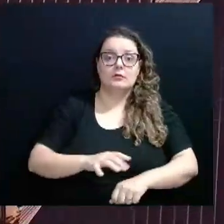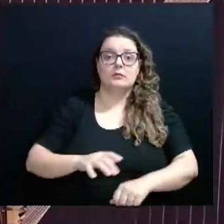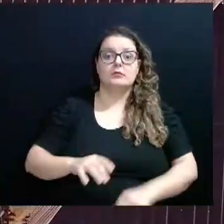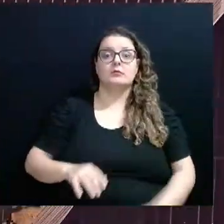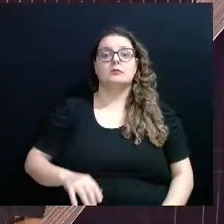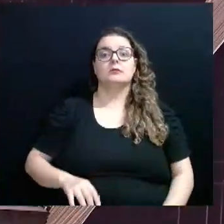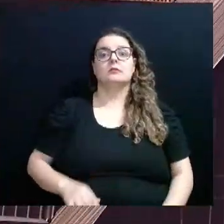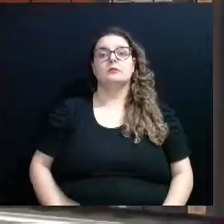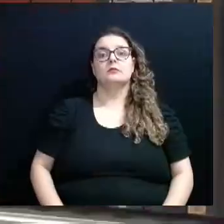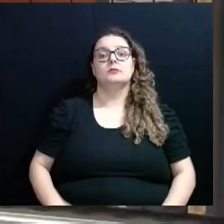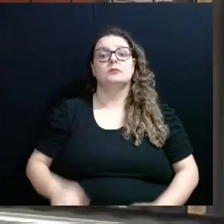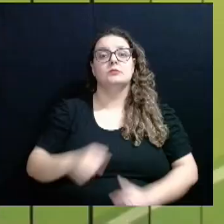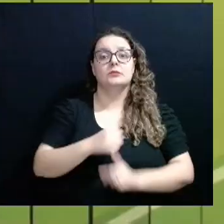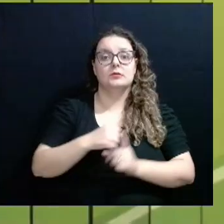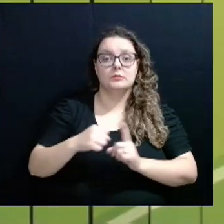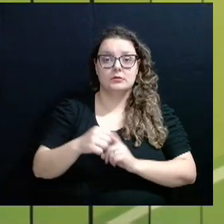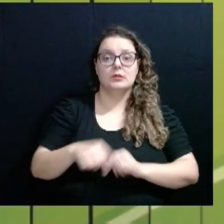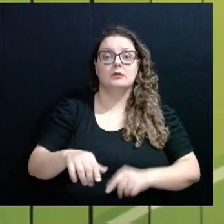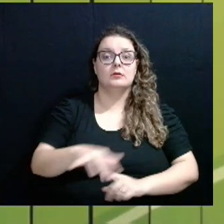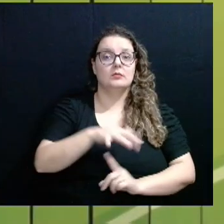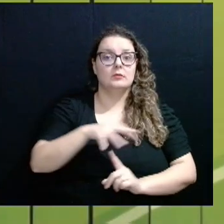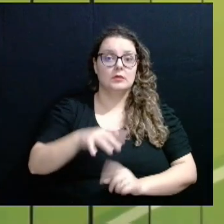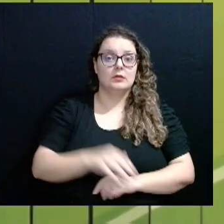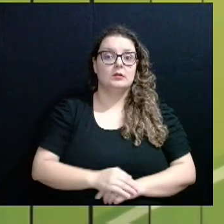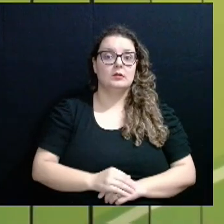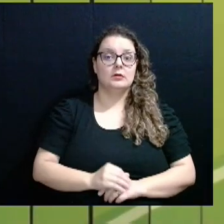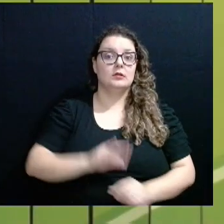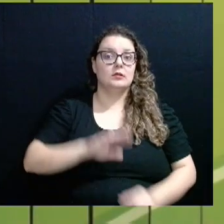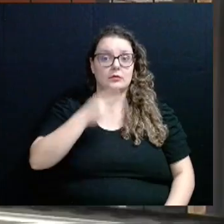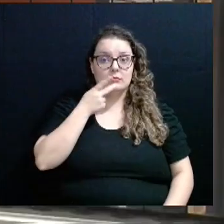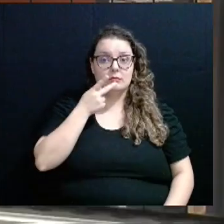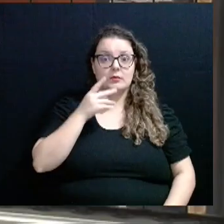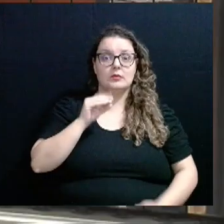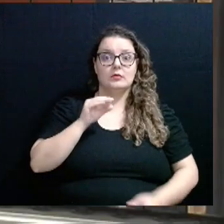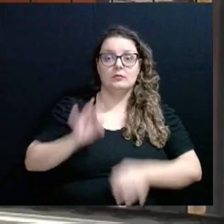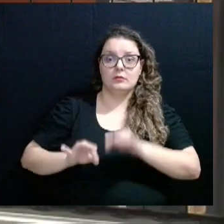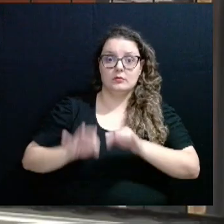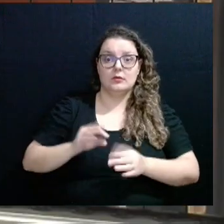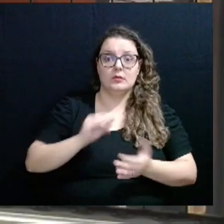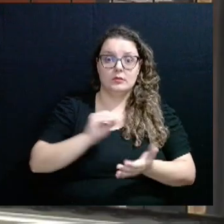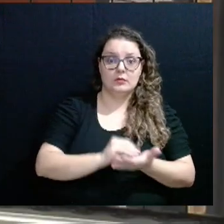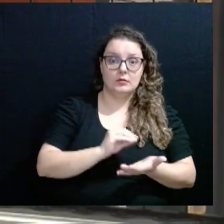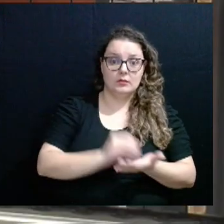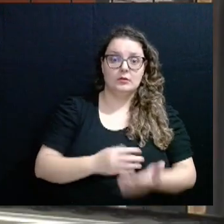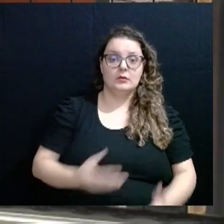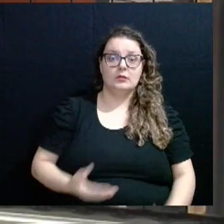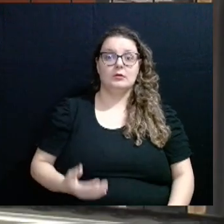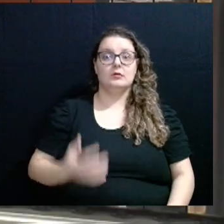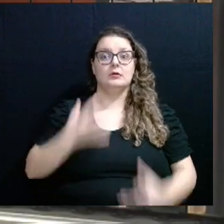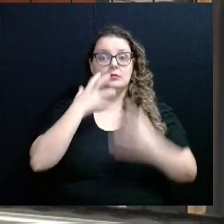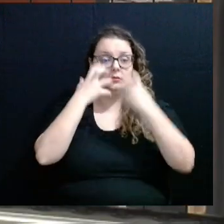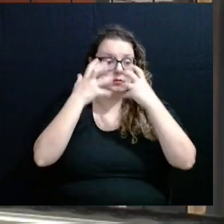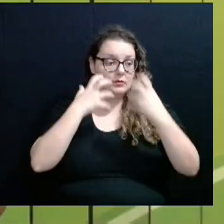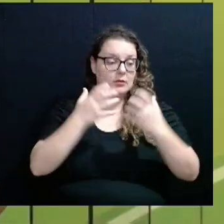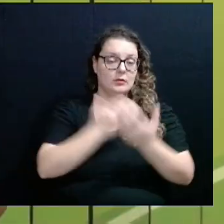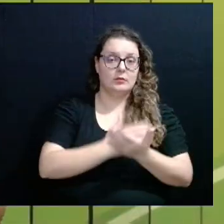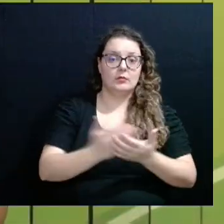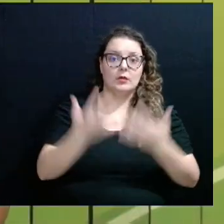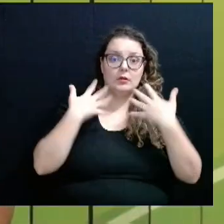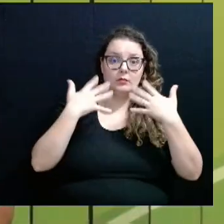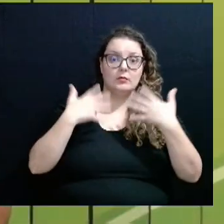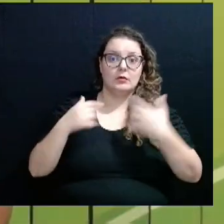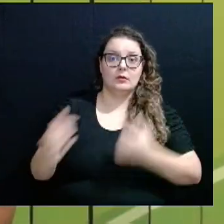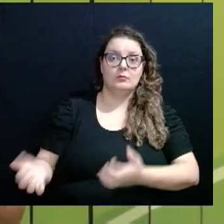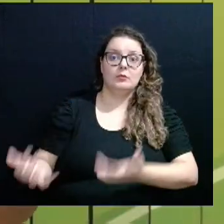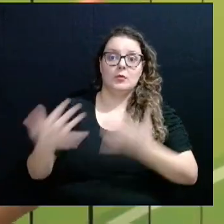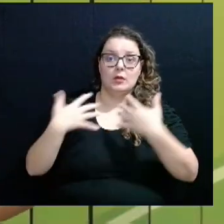a gente fala dessa injustiça, nós estamos aí, primavera, logo começa o verão, tempo de ondas de calor,